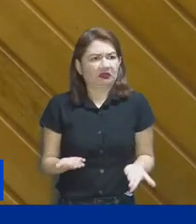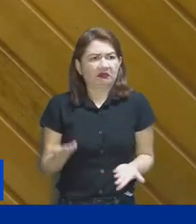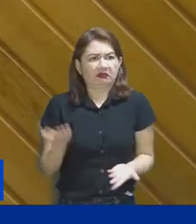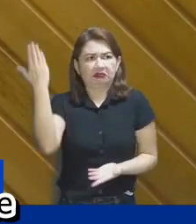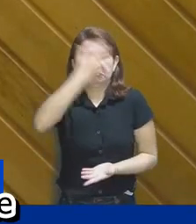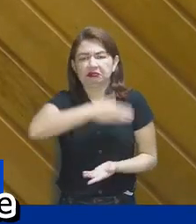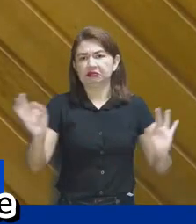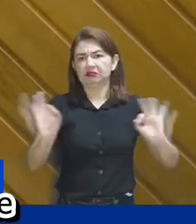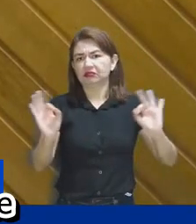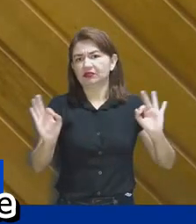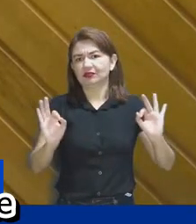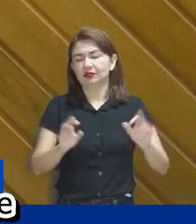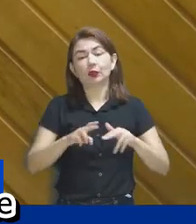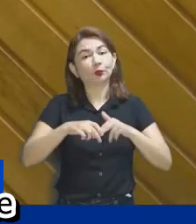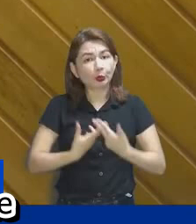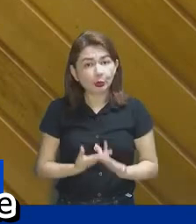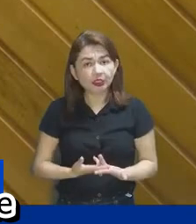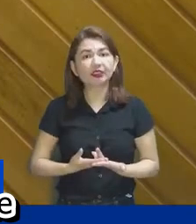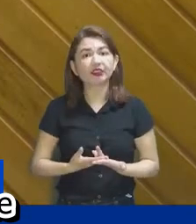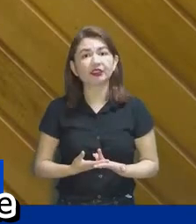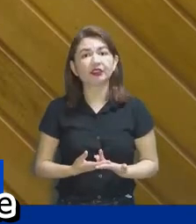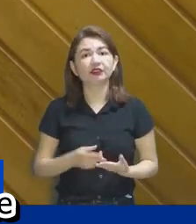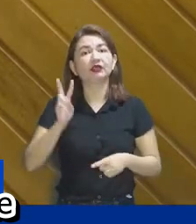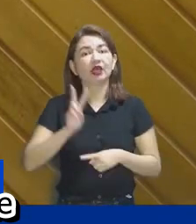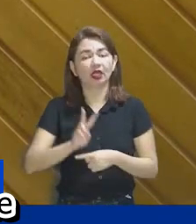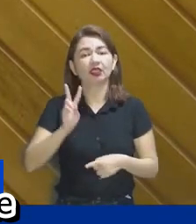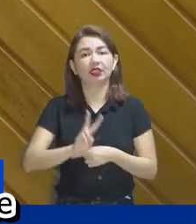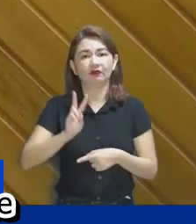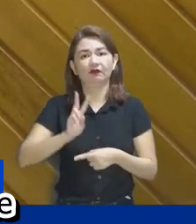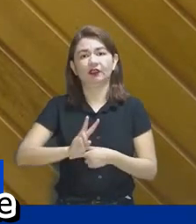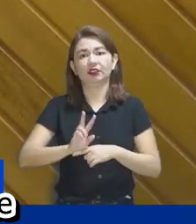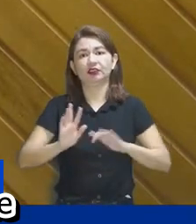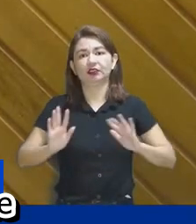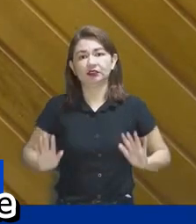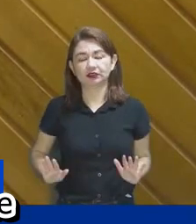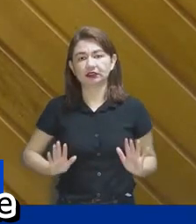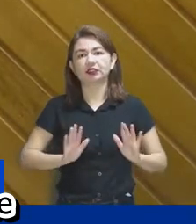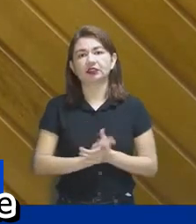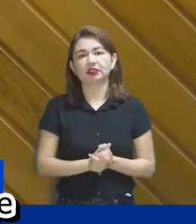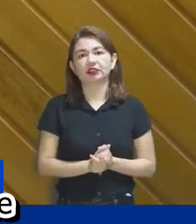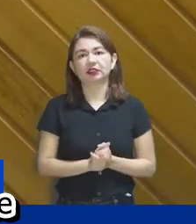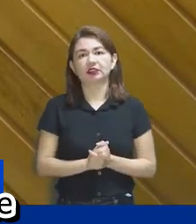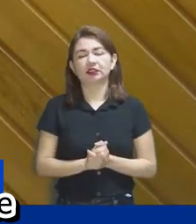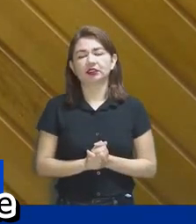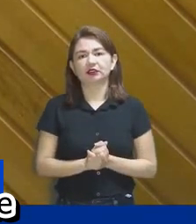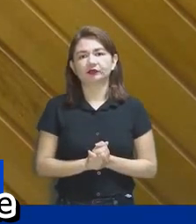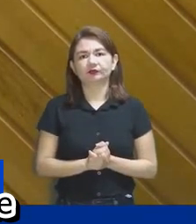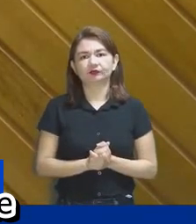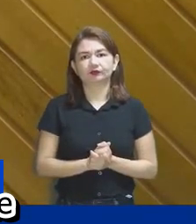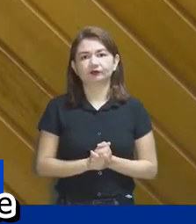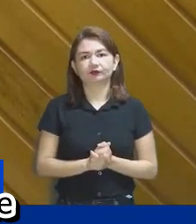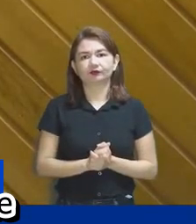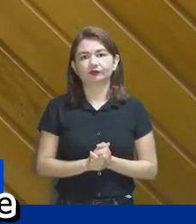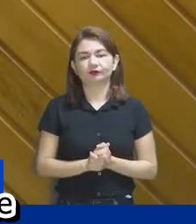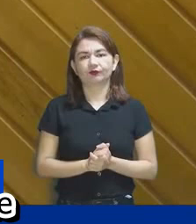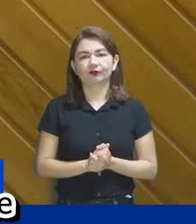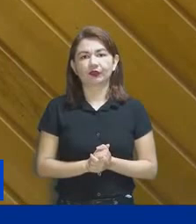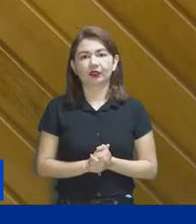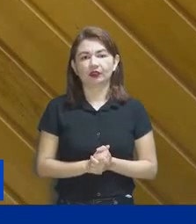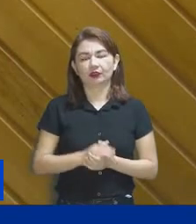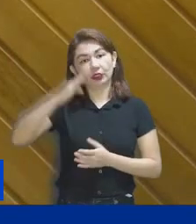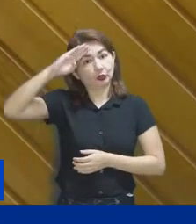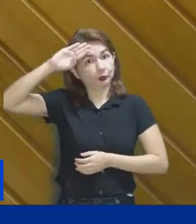provado. Com essas razões, a defesa pede que sejam acolhidos os termos,